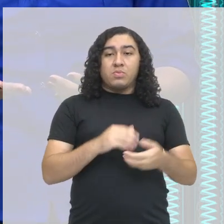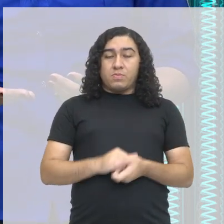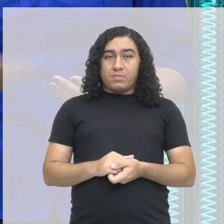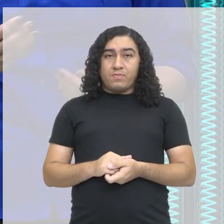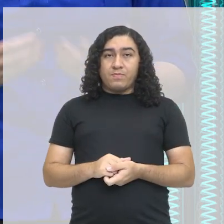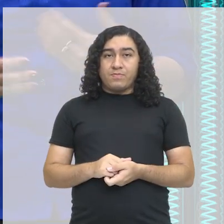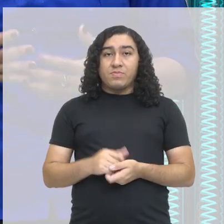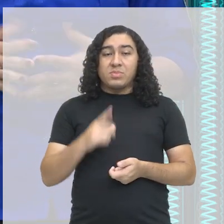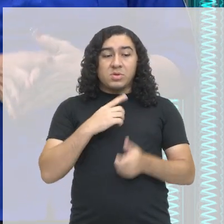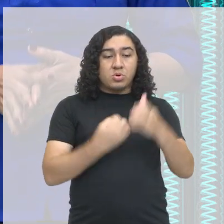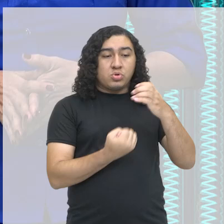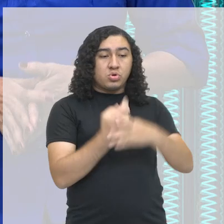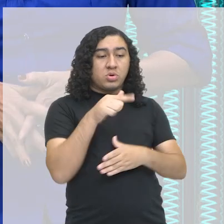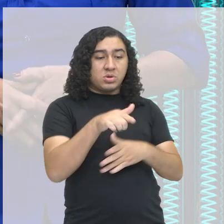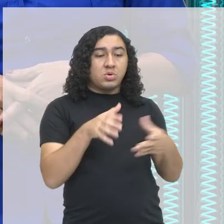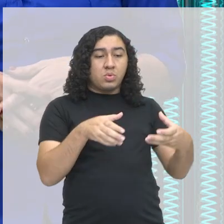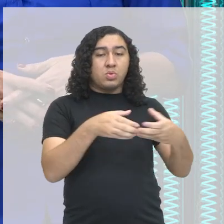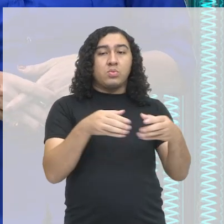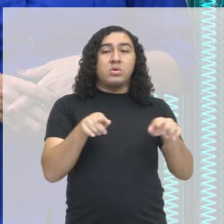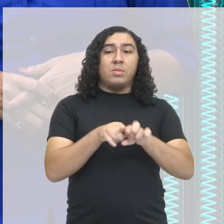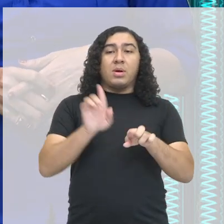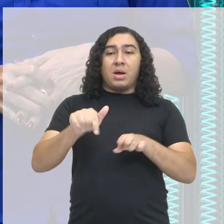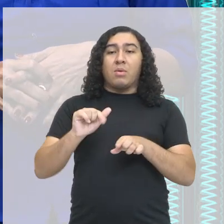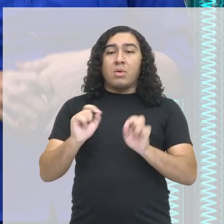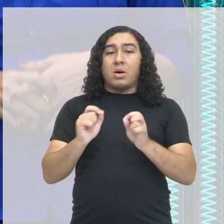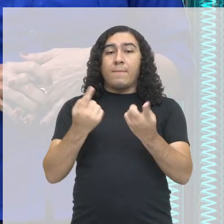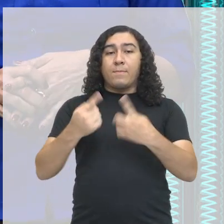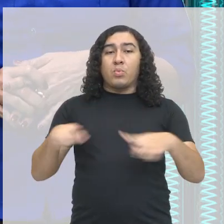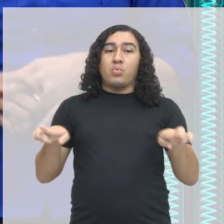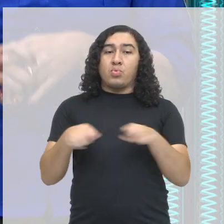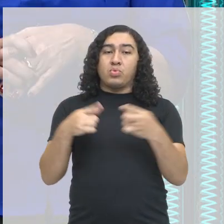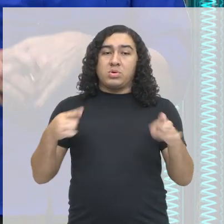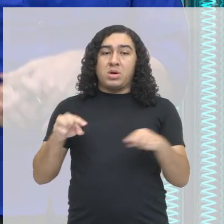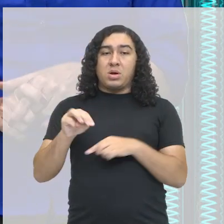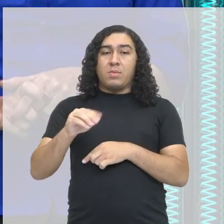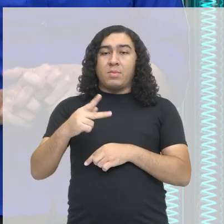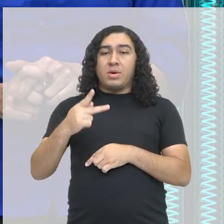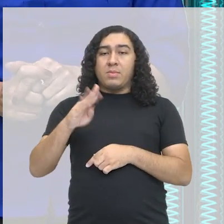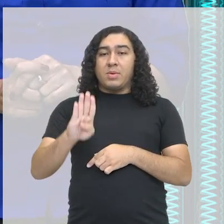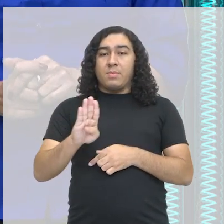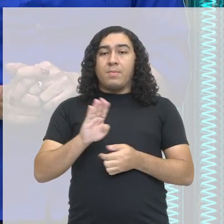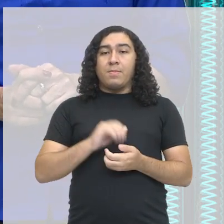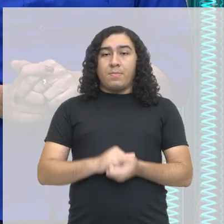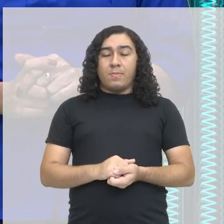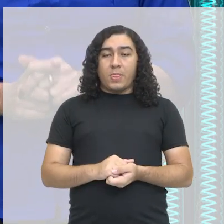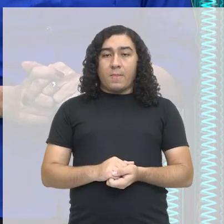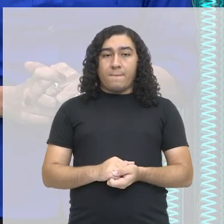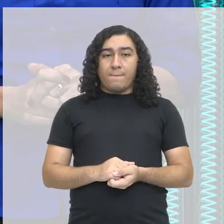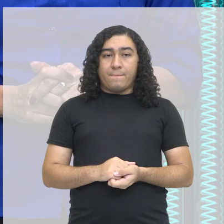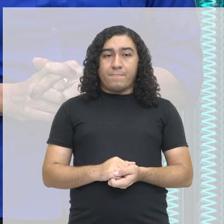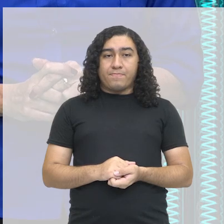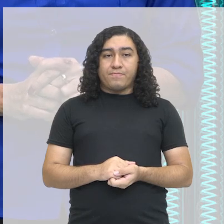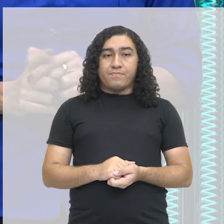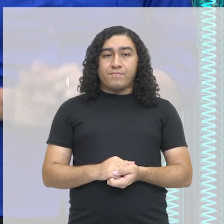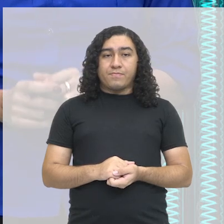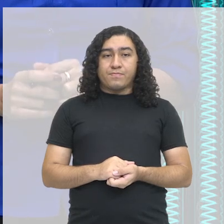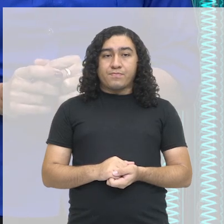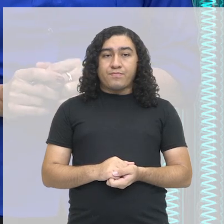Jovem Guarda, eles pertencem também à música popular brasileira. Então, o nome do